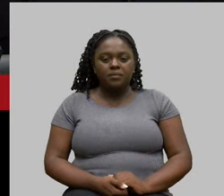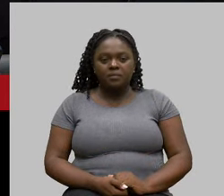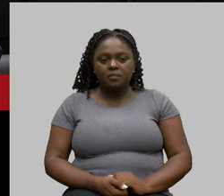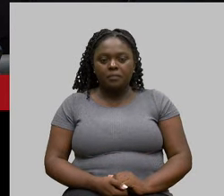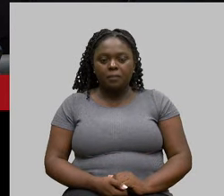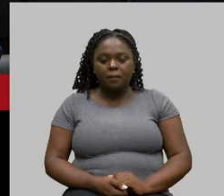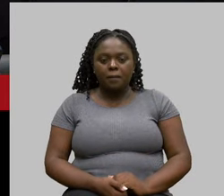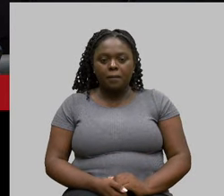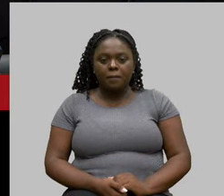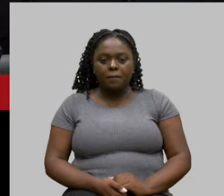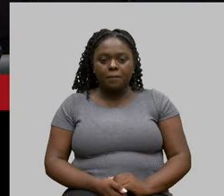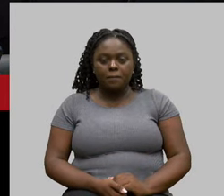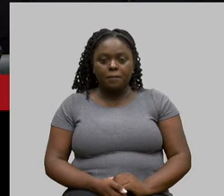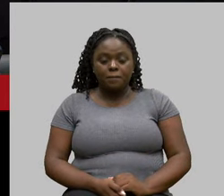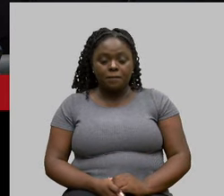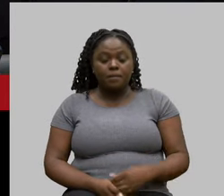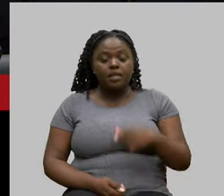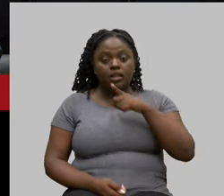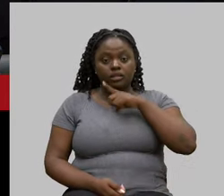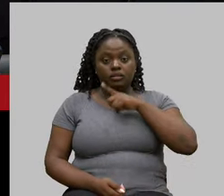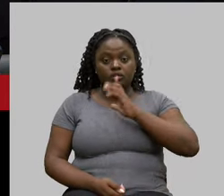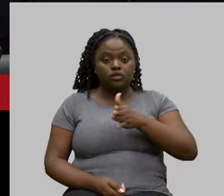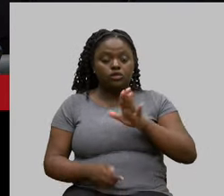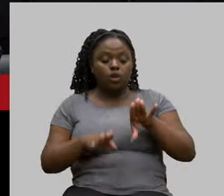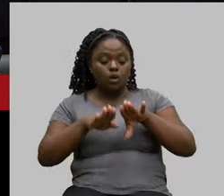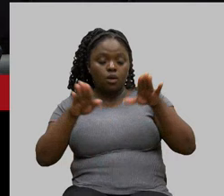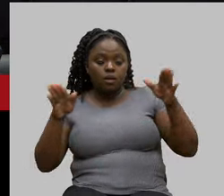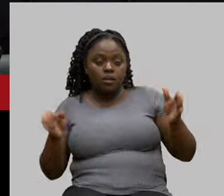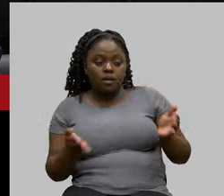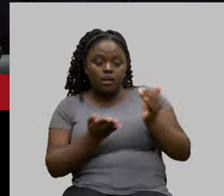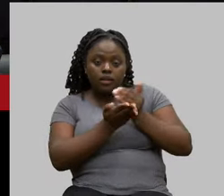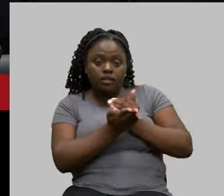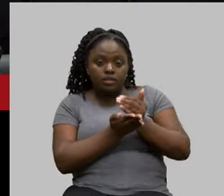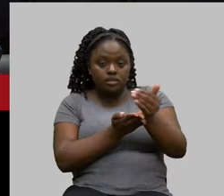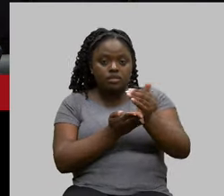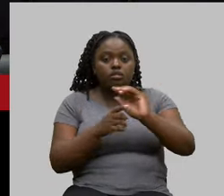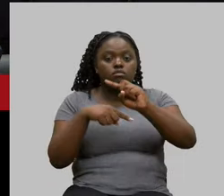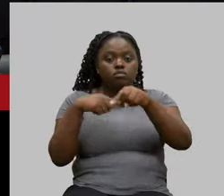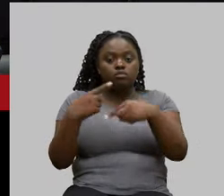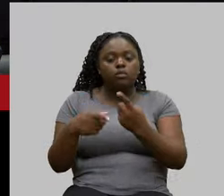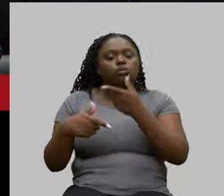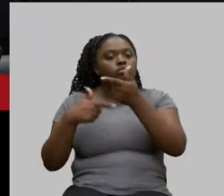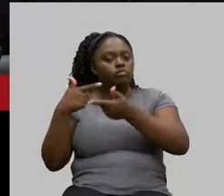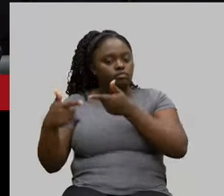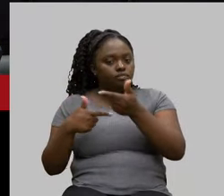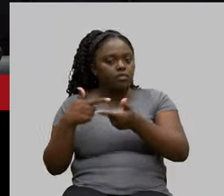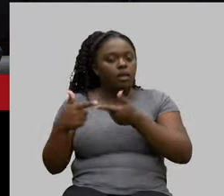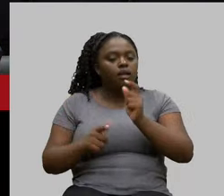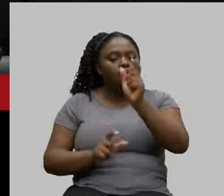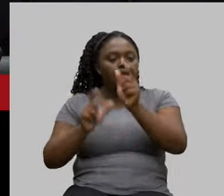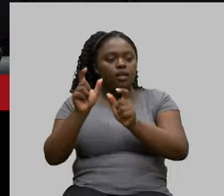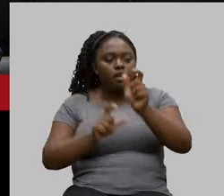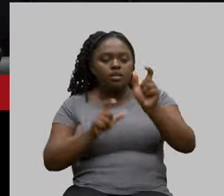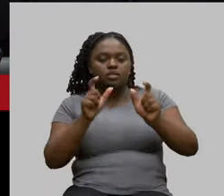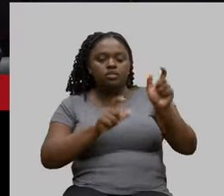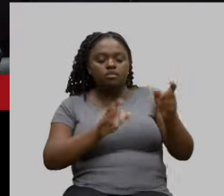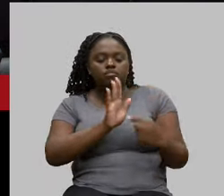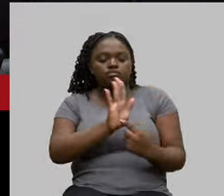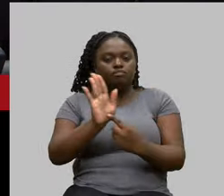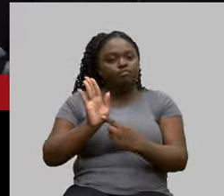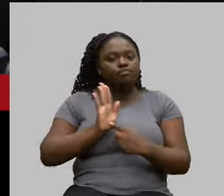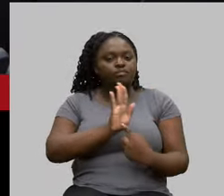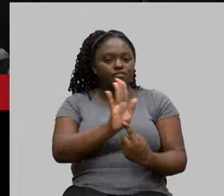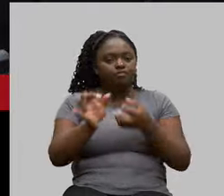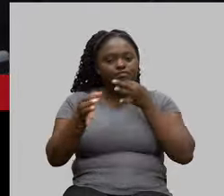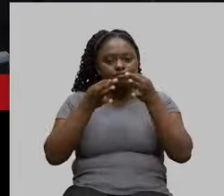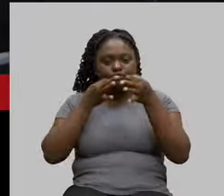e ter uma mesa Inicial Depois tem uma mesa de trabalho mesmo né que o pessoal vai fazer as suas Exposições Então nós